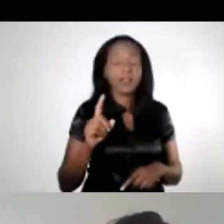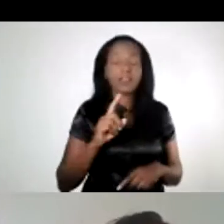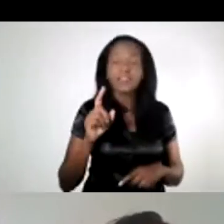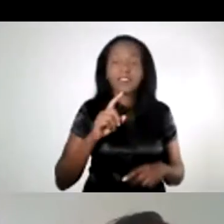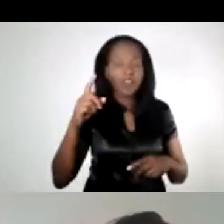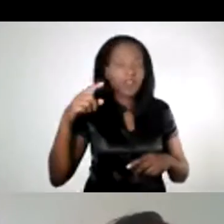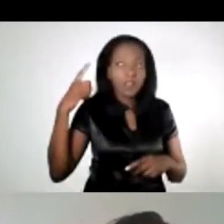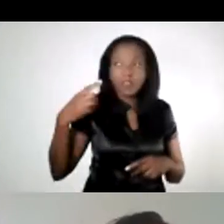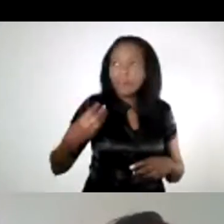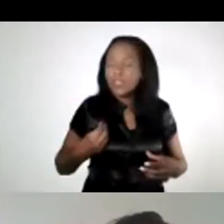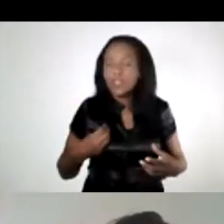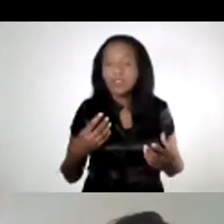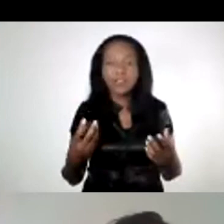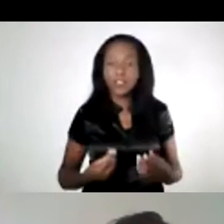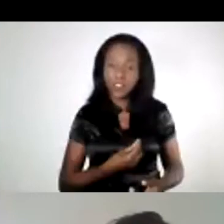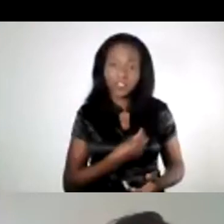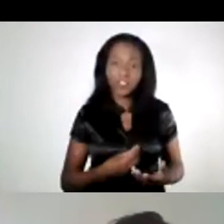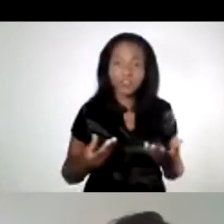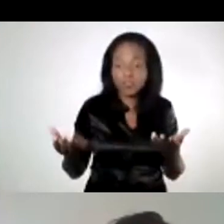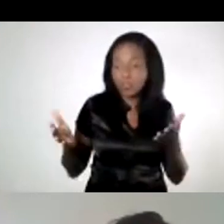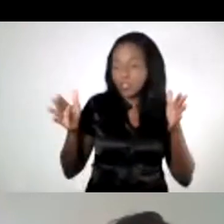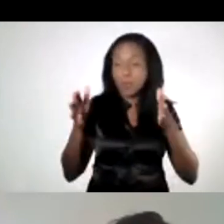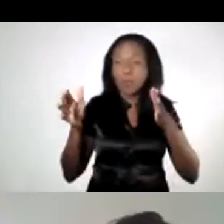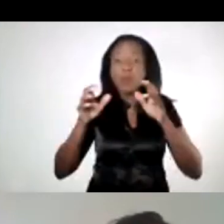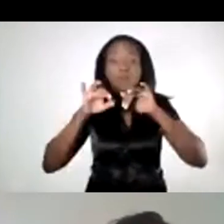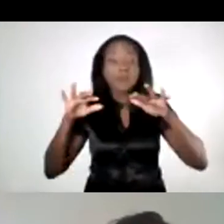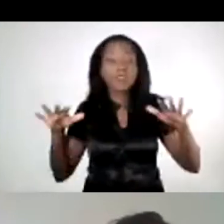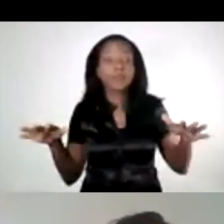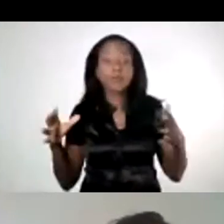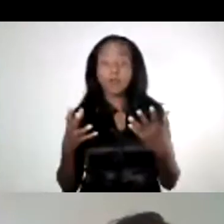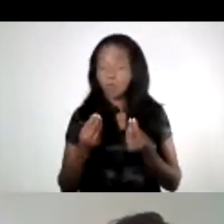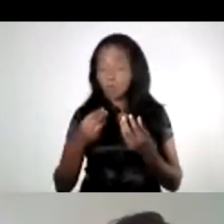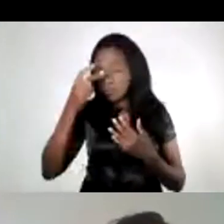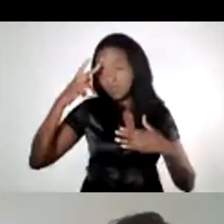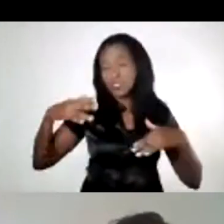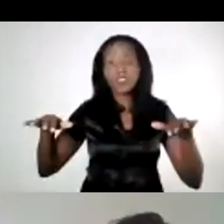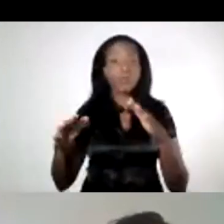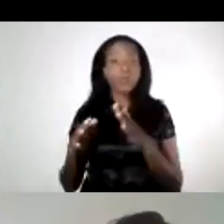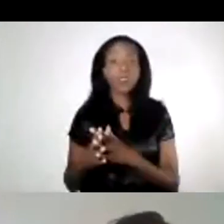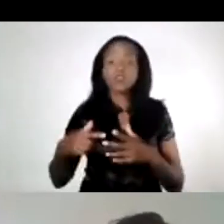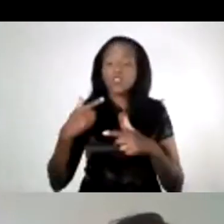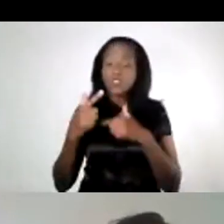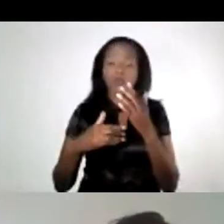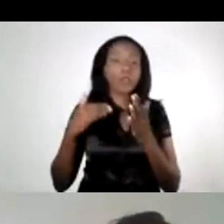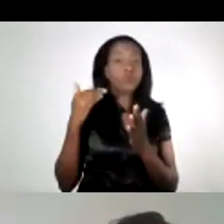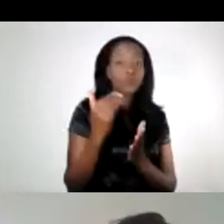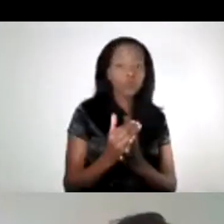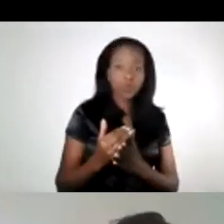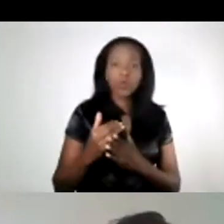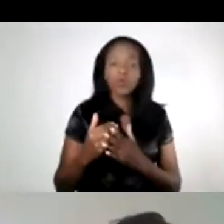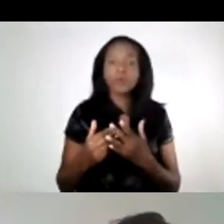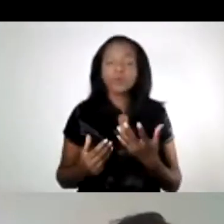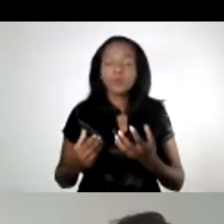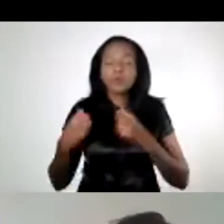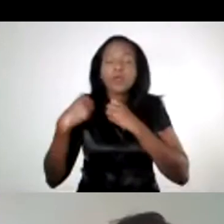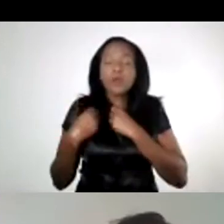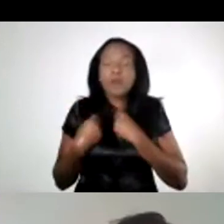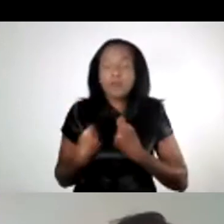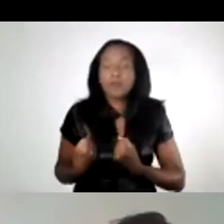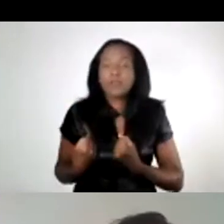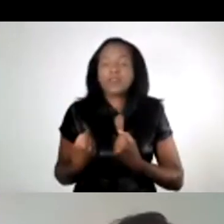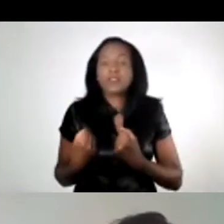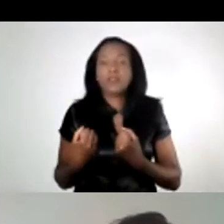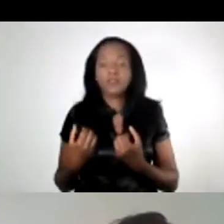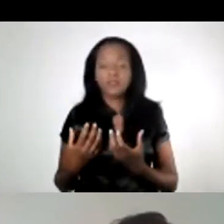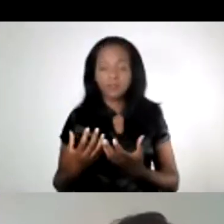gente está vivendo nesse contexto de pandemia, quanta gente está totalmente sobrecarregada de trabalho, e sobrecarregada, assim,